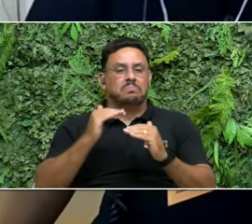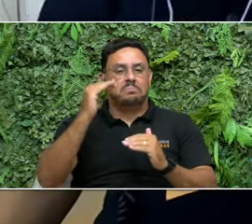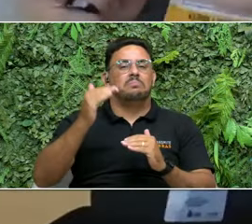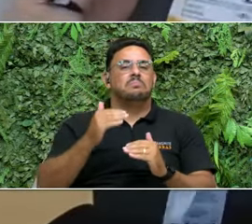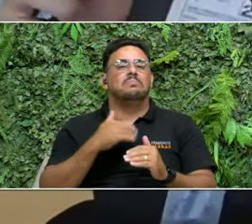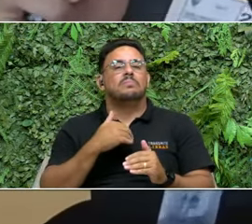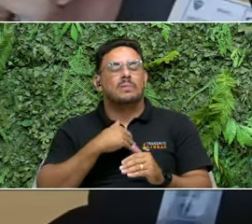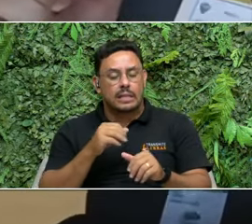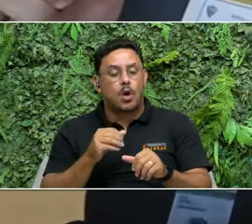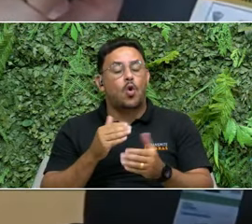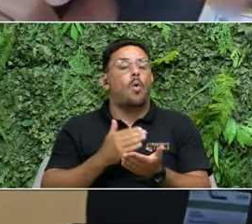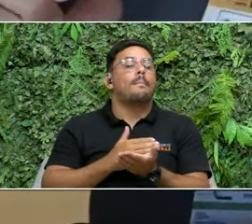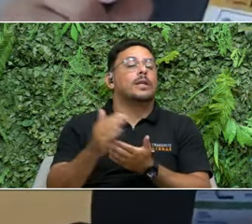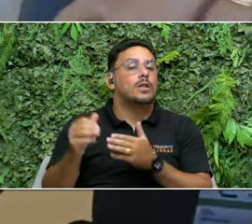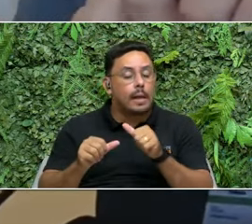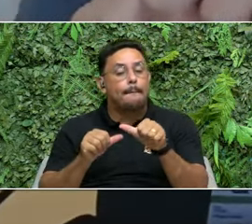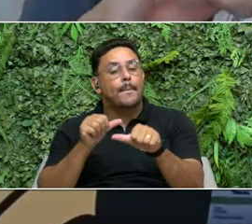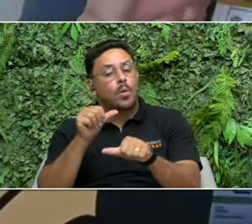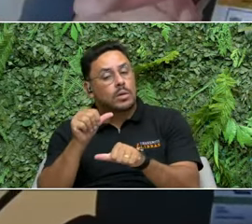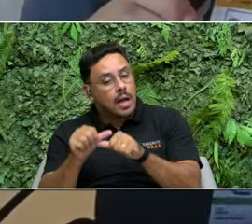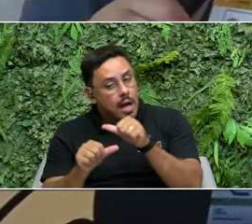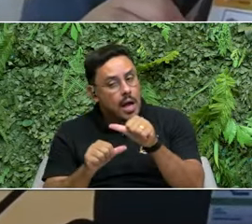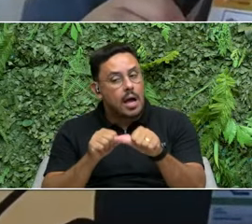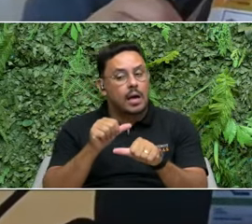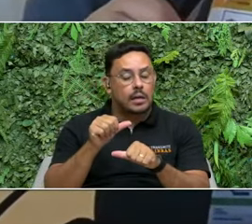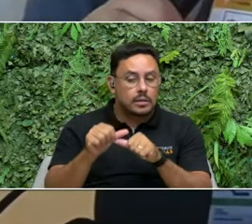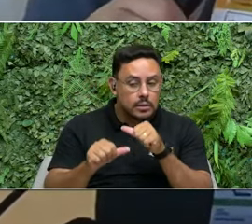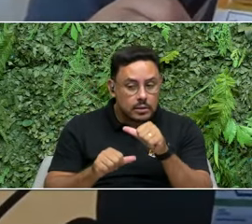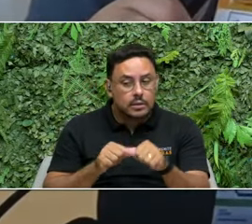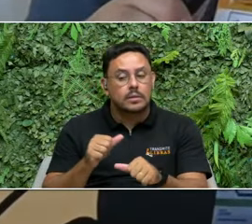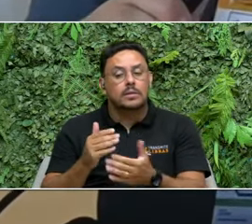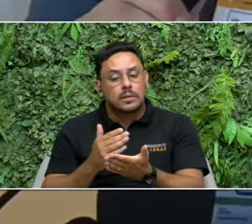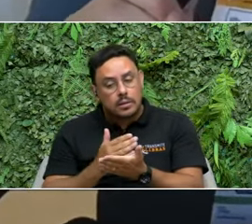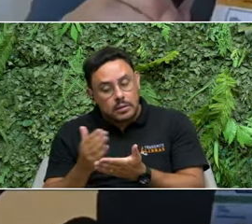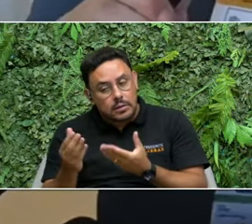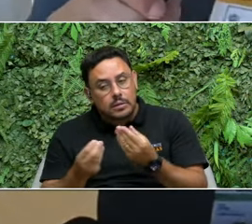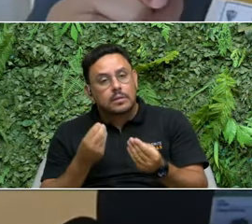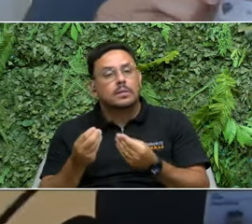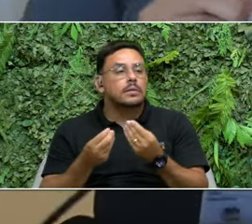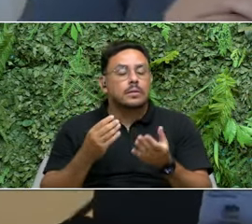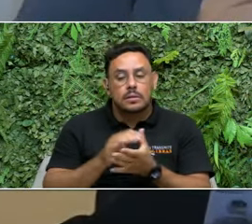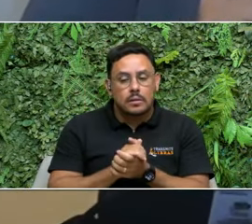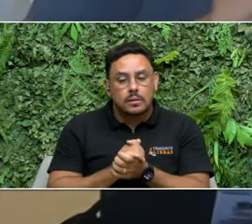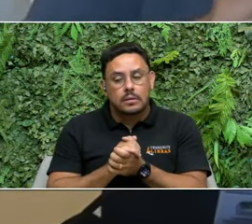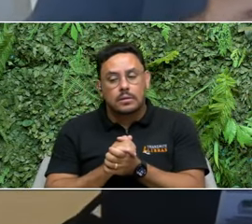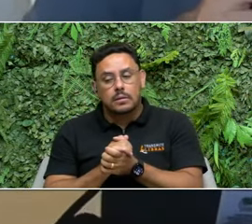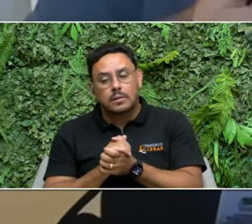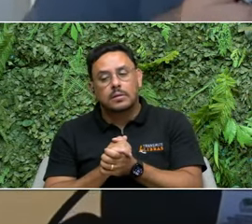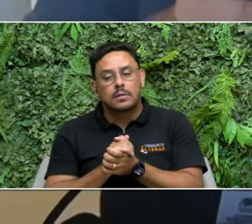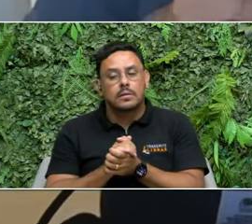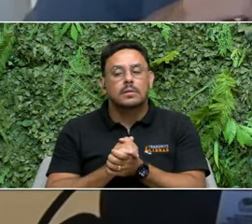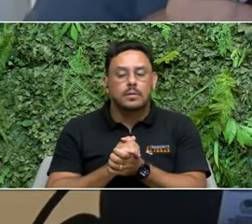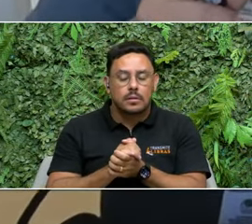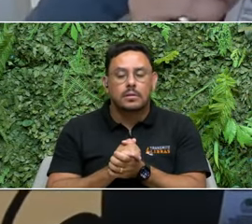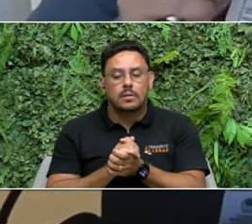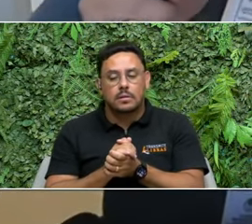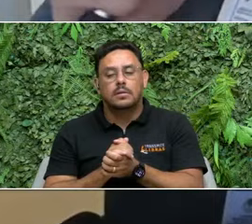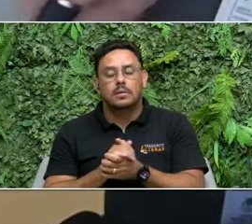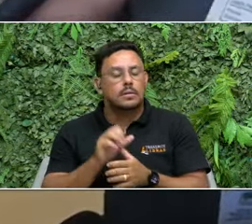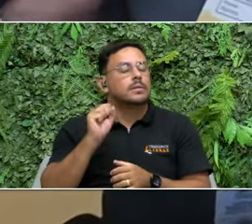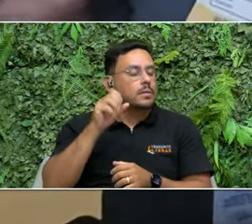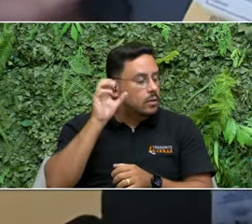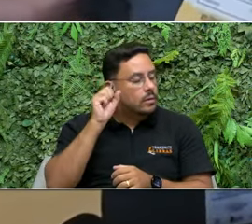ainda está em transformação é um time que ainda tá em vocês estão me ouvindo não